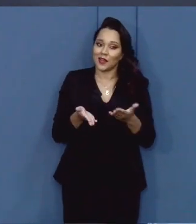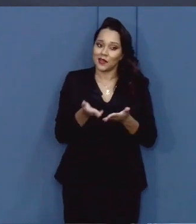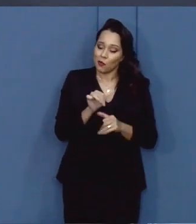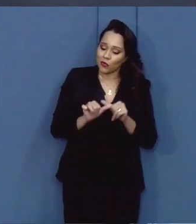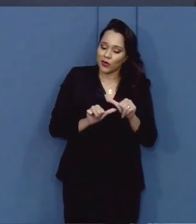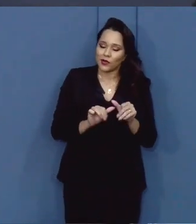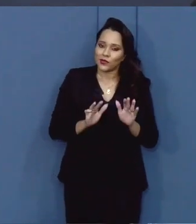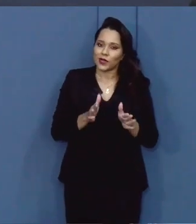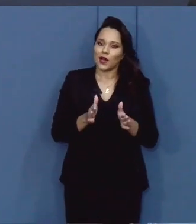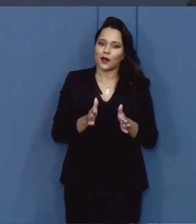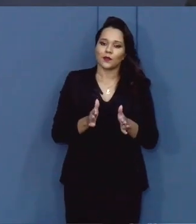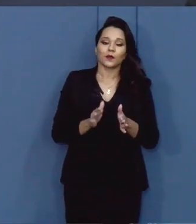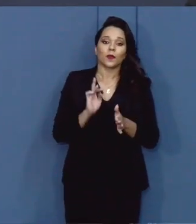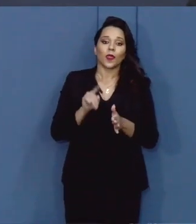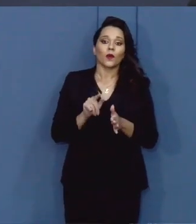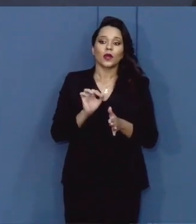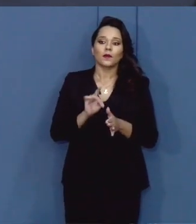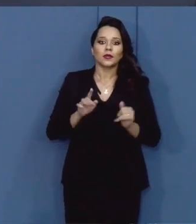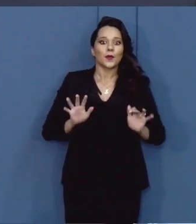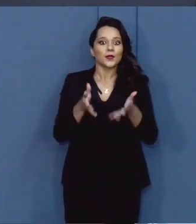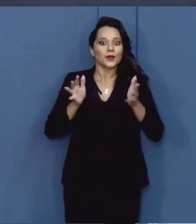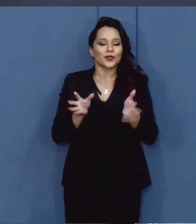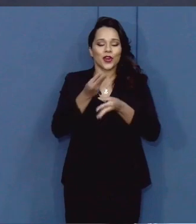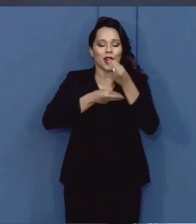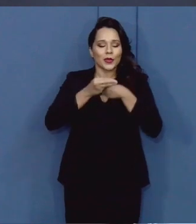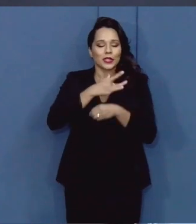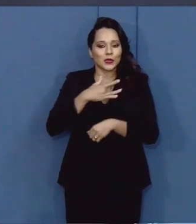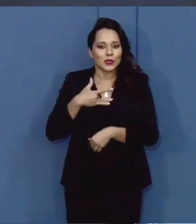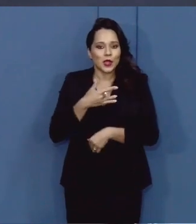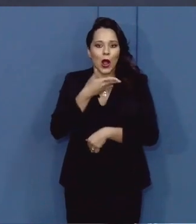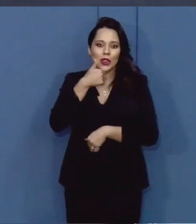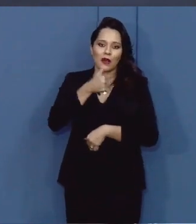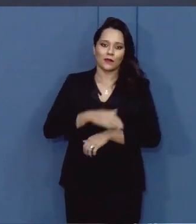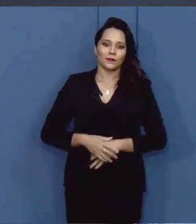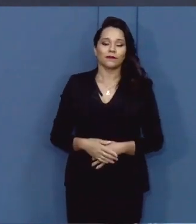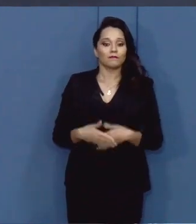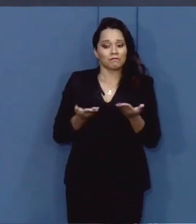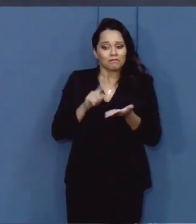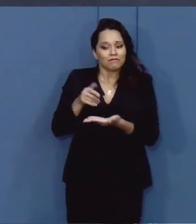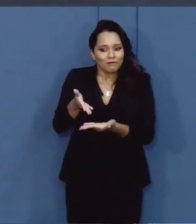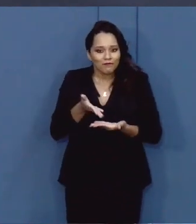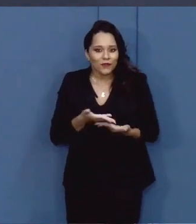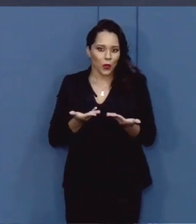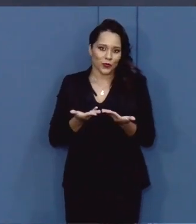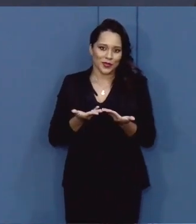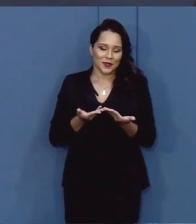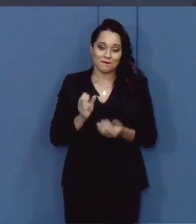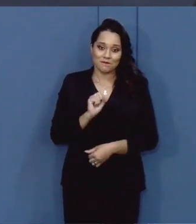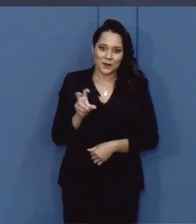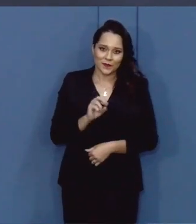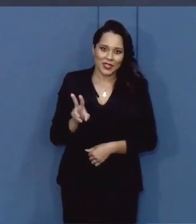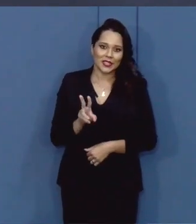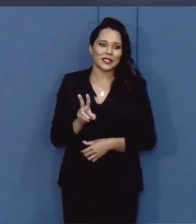precisamente a ser uma promotora da alimentação saudável. Então, é um convite para a